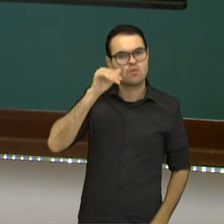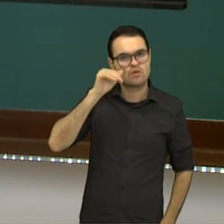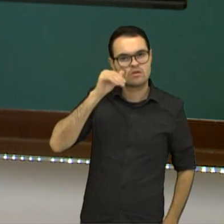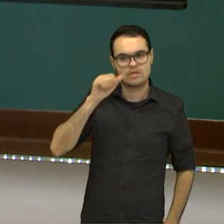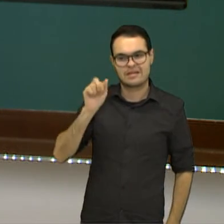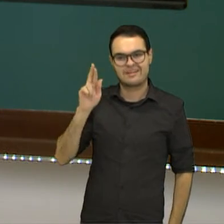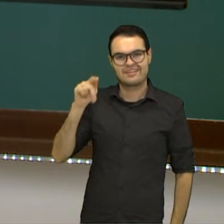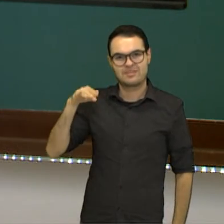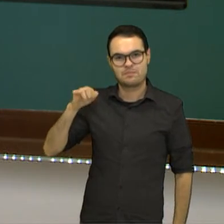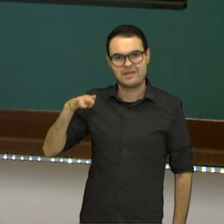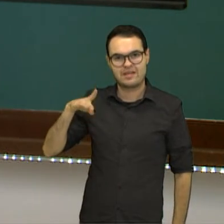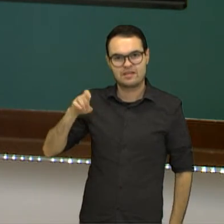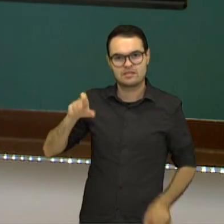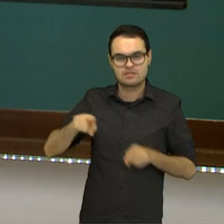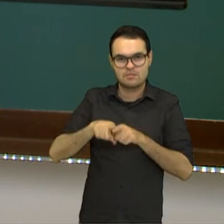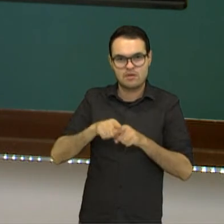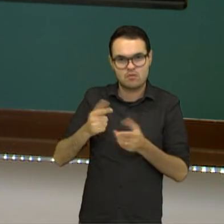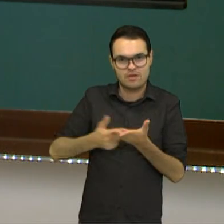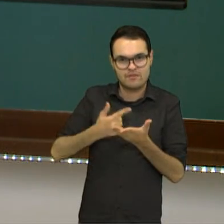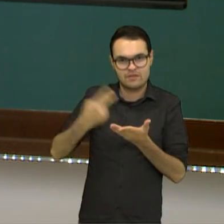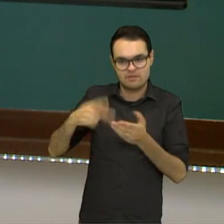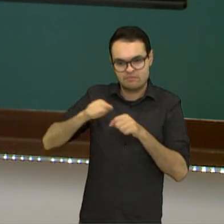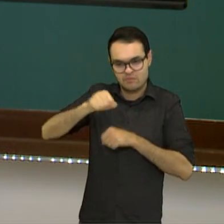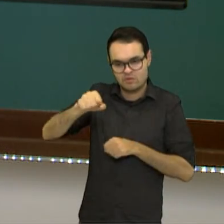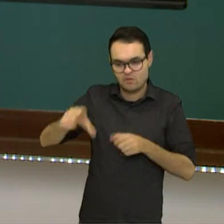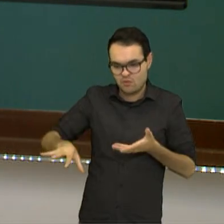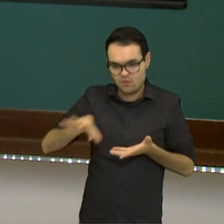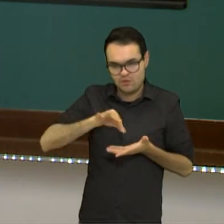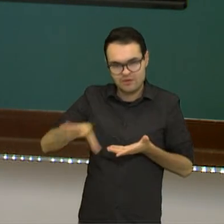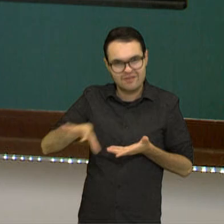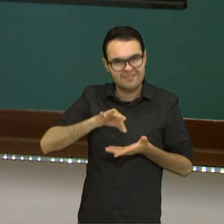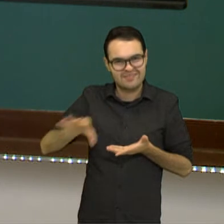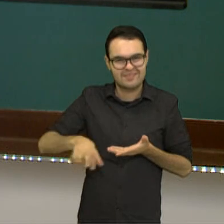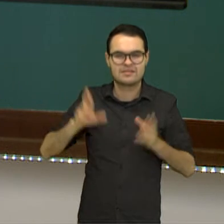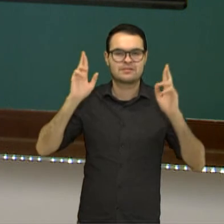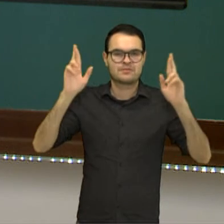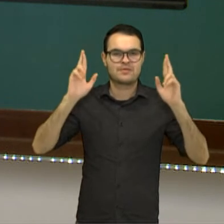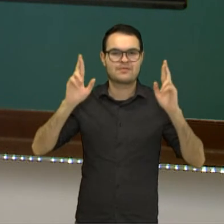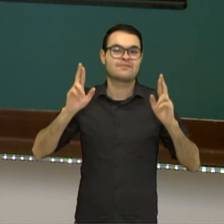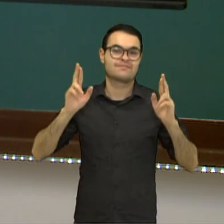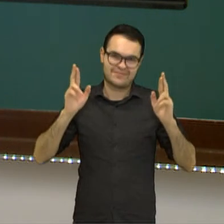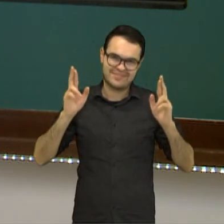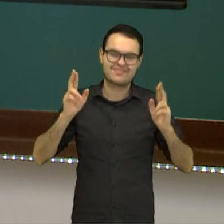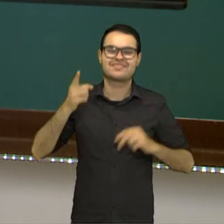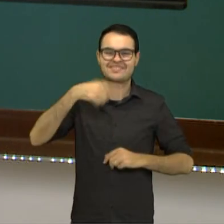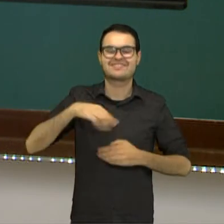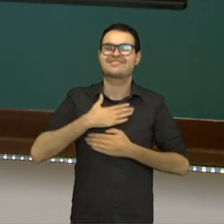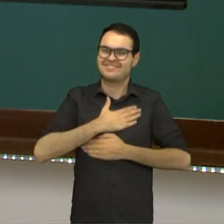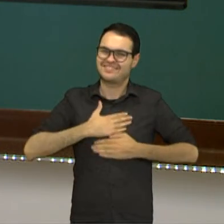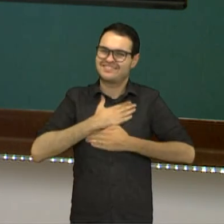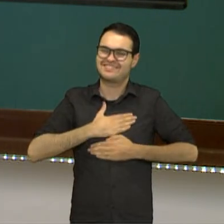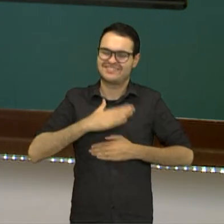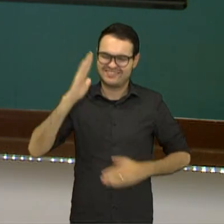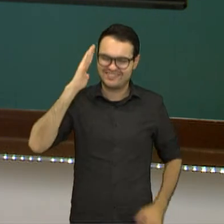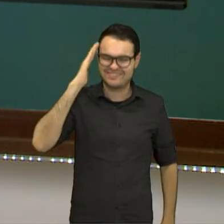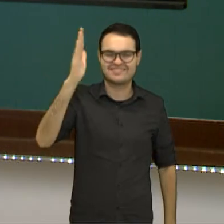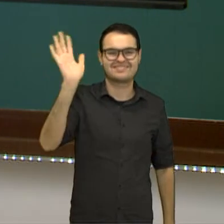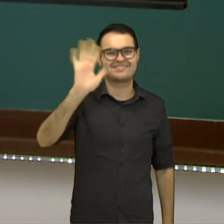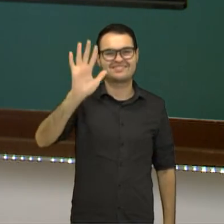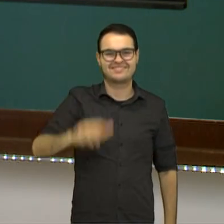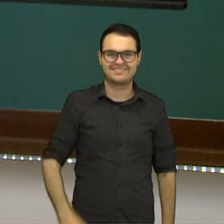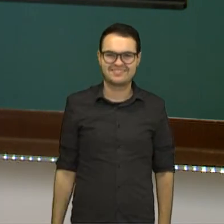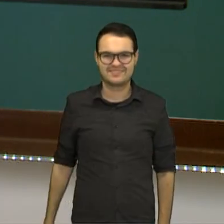o Arquimedes com o seu livro O Contador de Grão. Espero que tenham gostado e até breve.